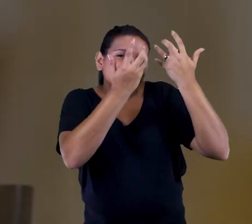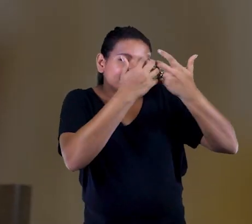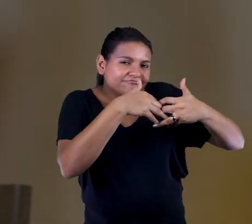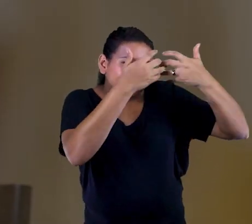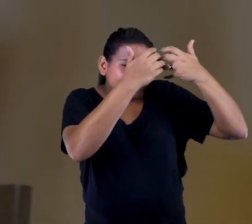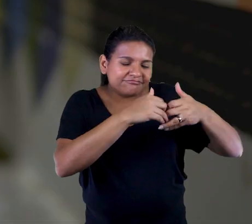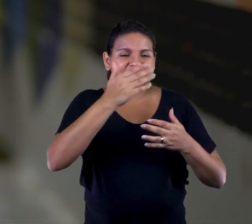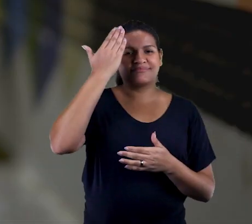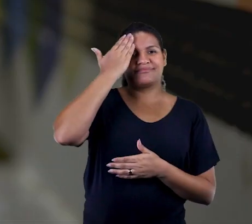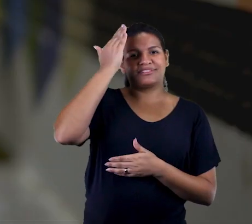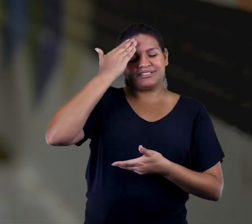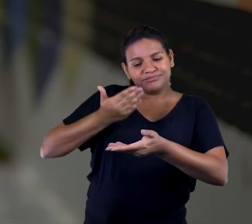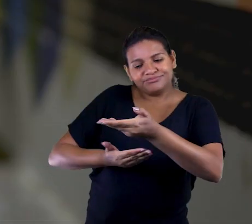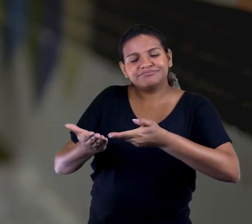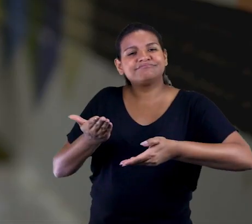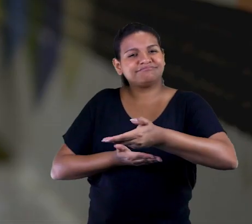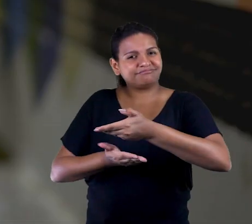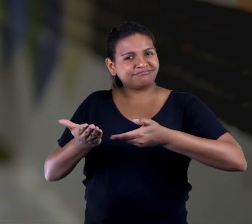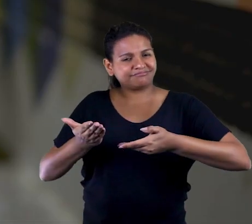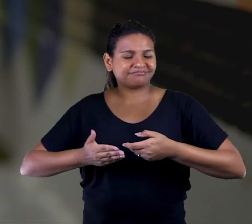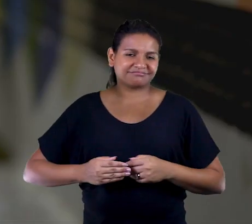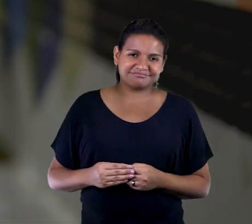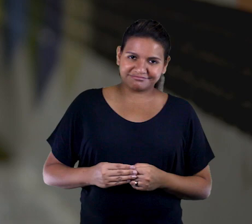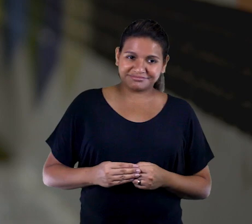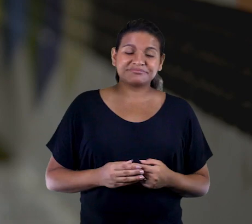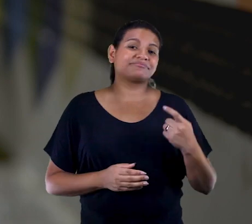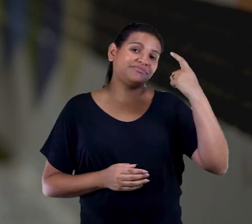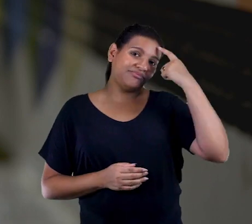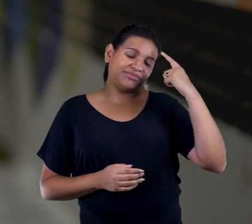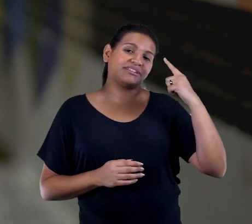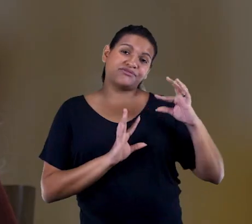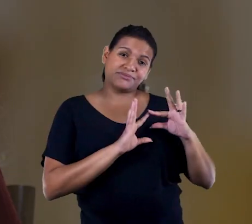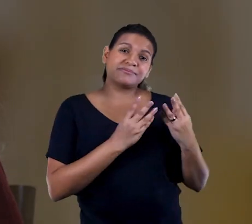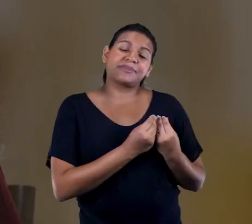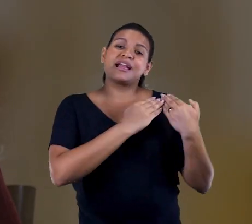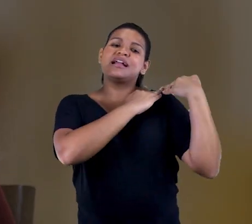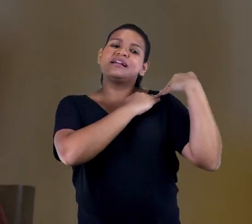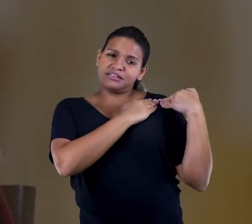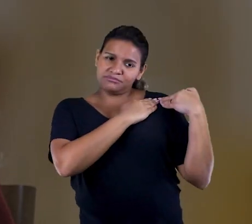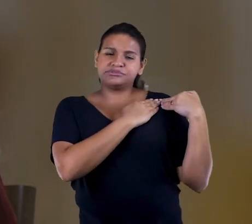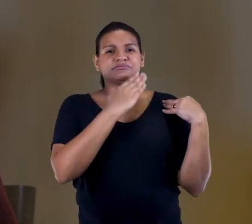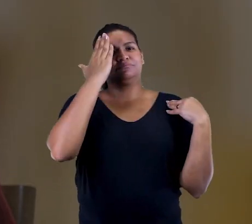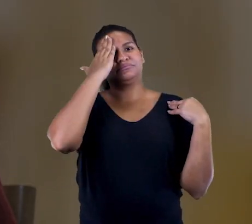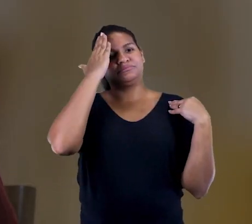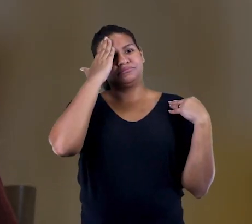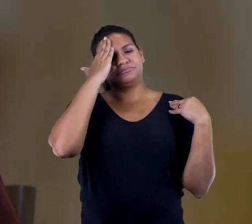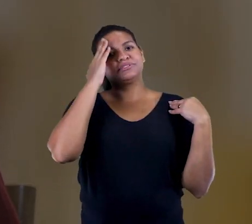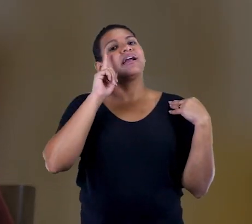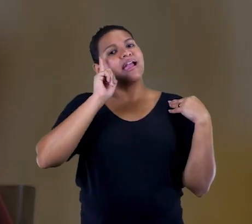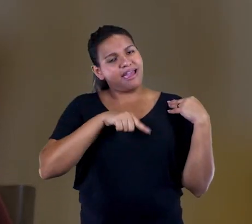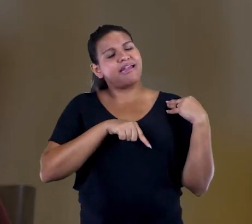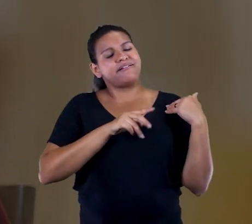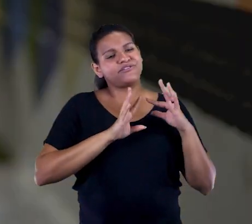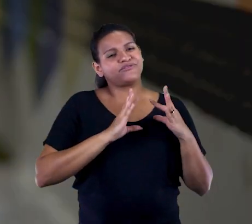comunidade. Para os pais, além de senso de responsabilidade, porque eles têm que saber que são eles que vão cuidar